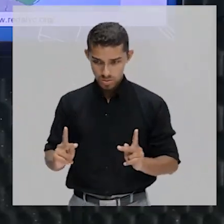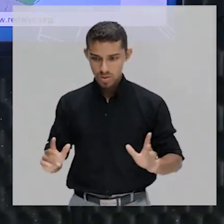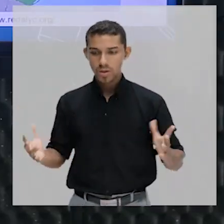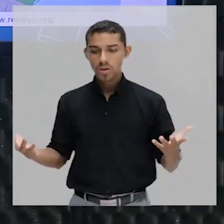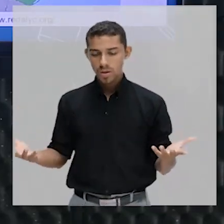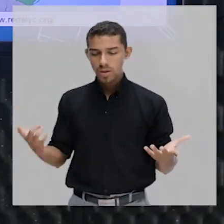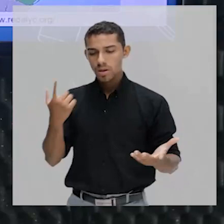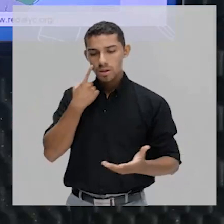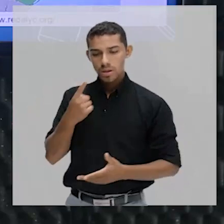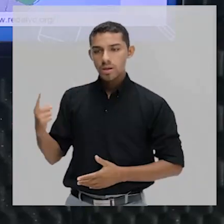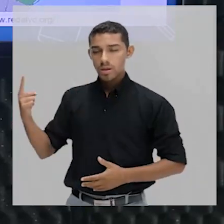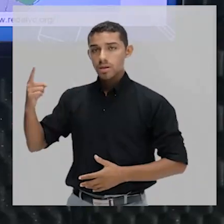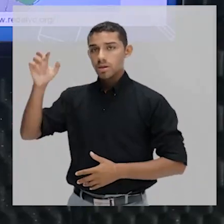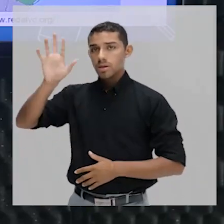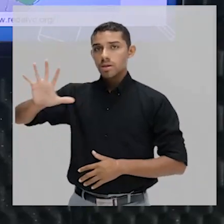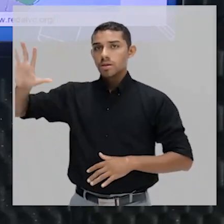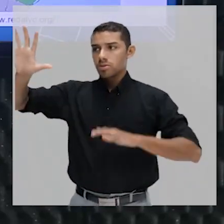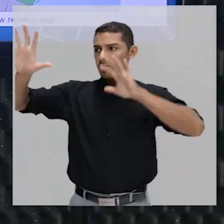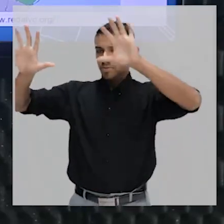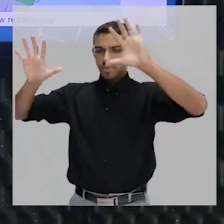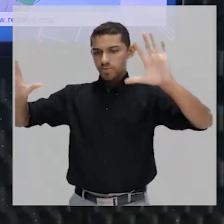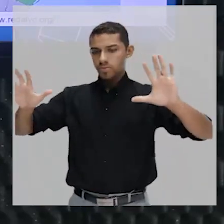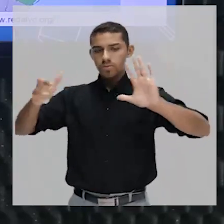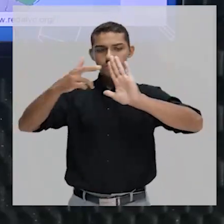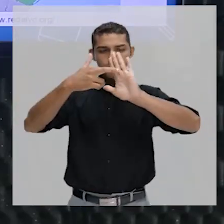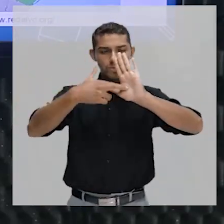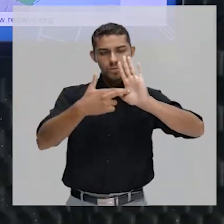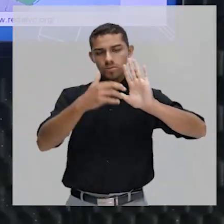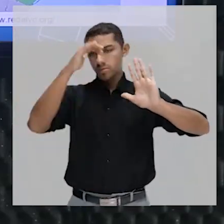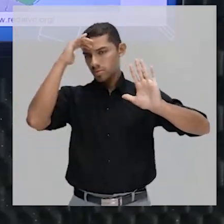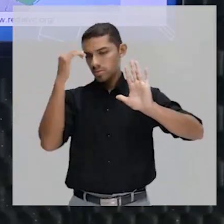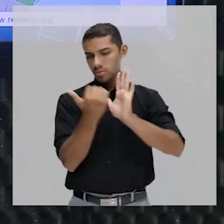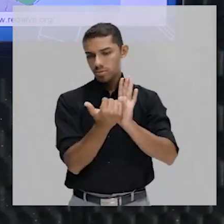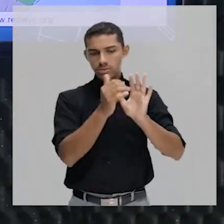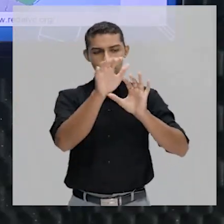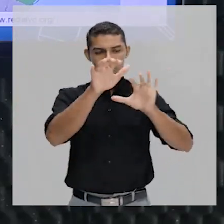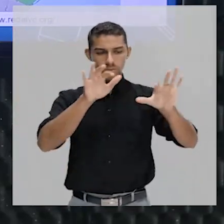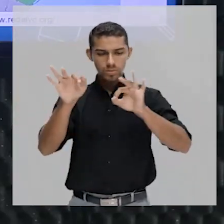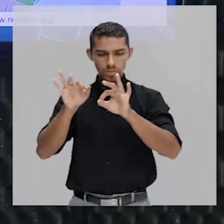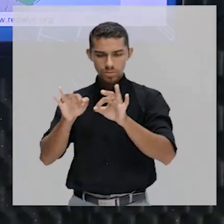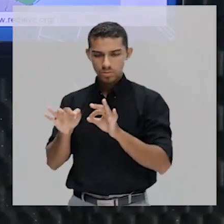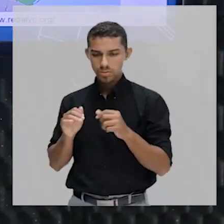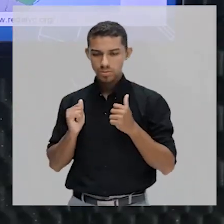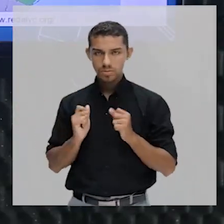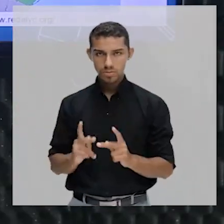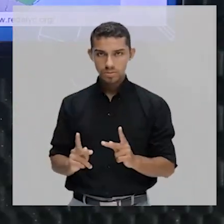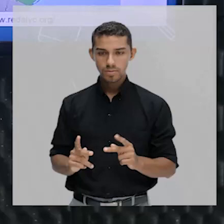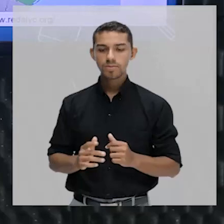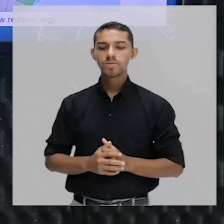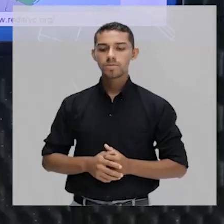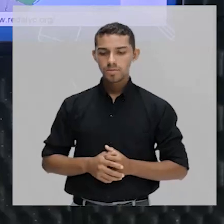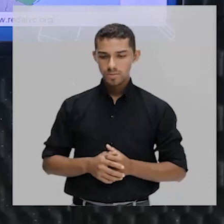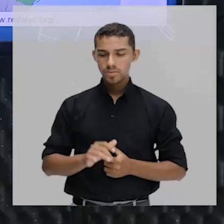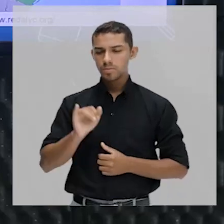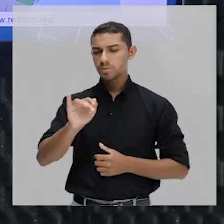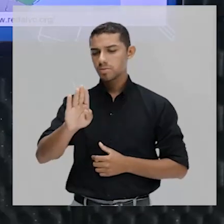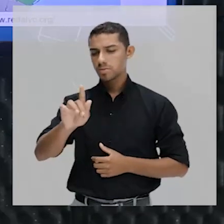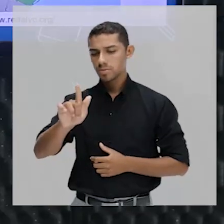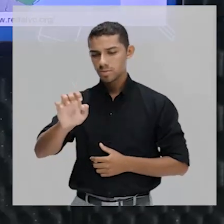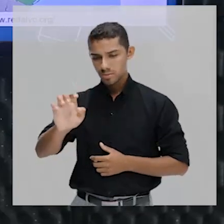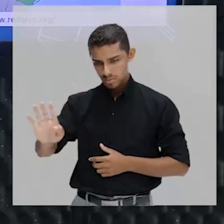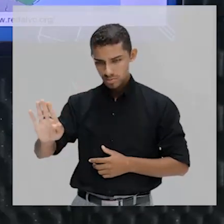serve região. Eu estabeleço um critério e a partir daí eu consigo classificá-lo. Beleza, né? Muito